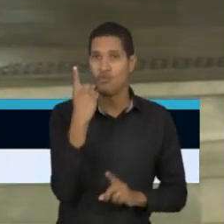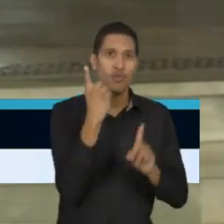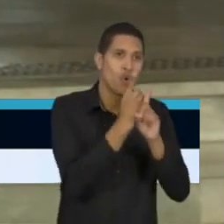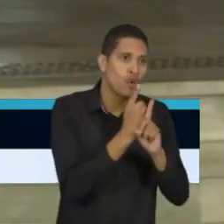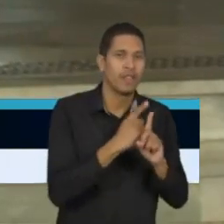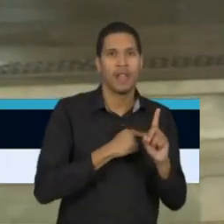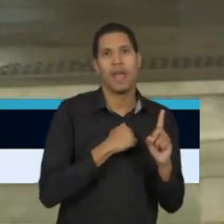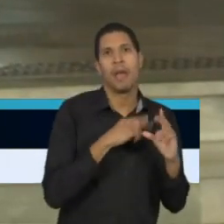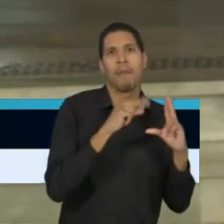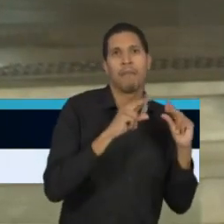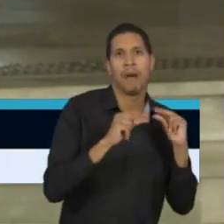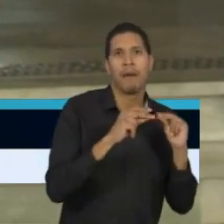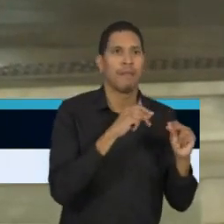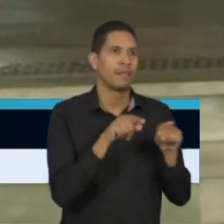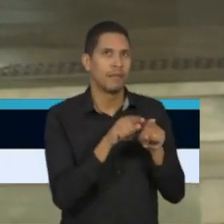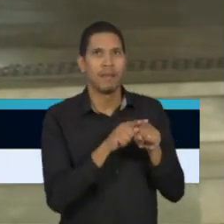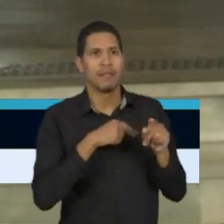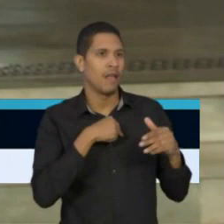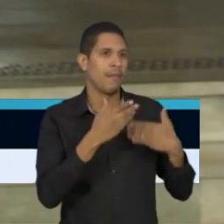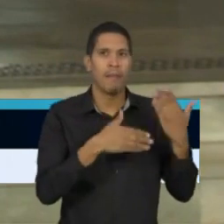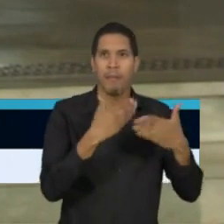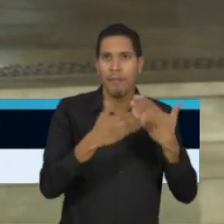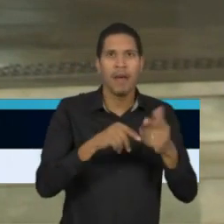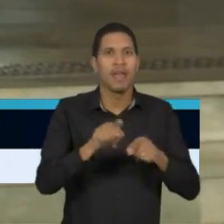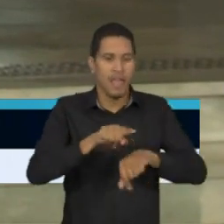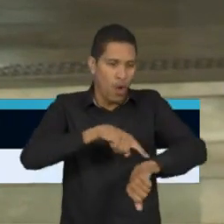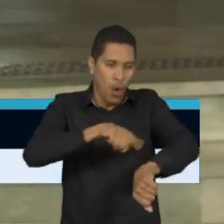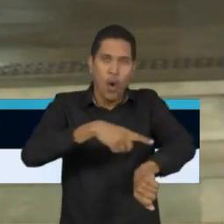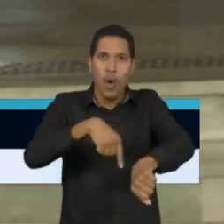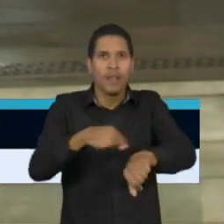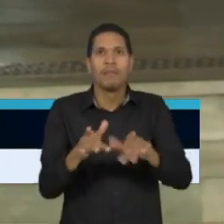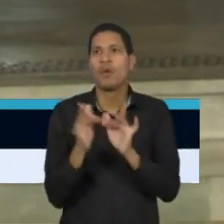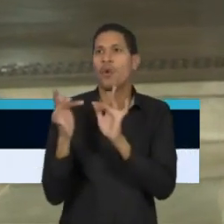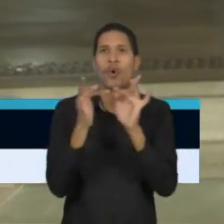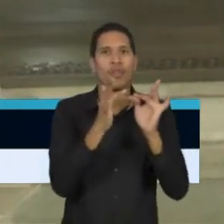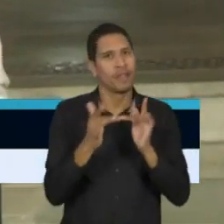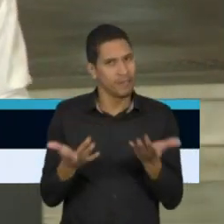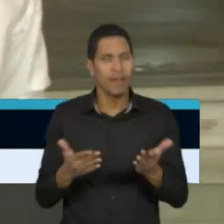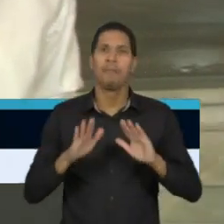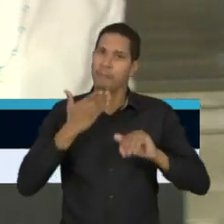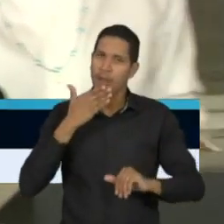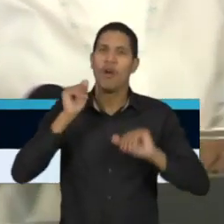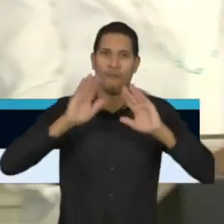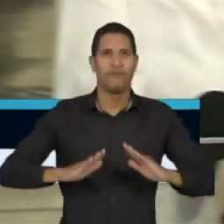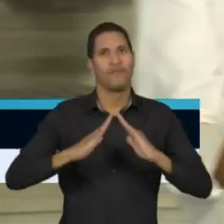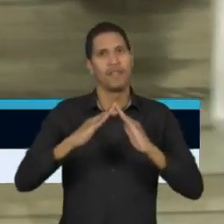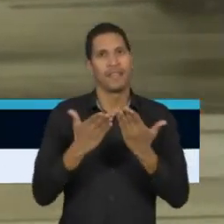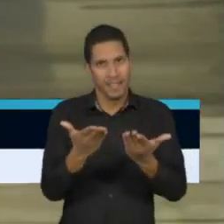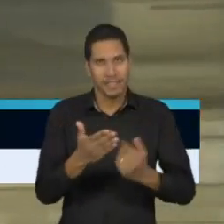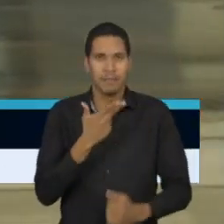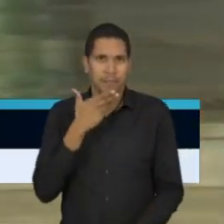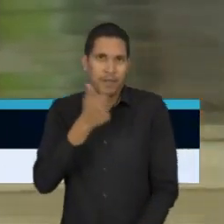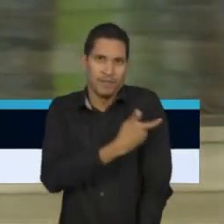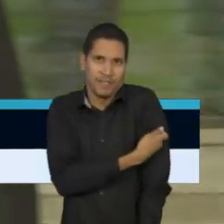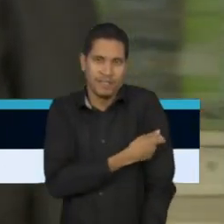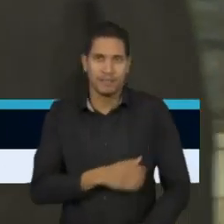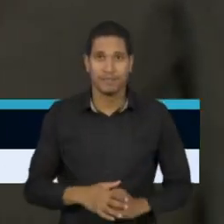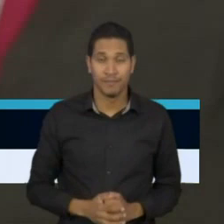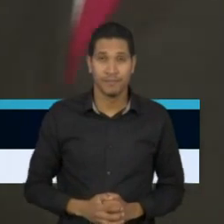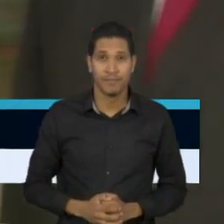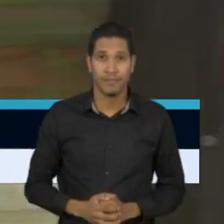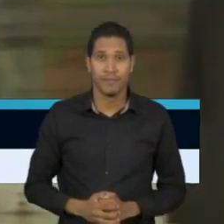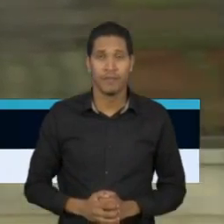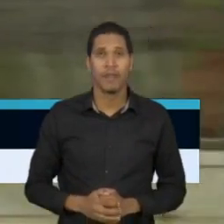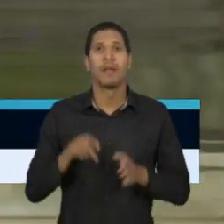conto. Temos que ficar em casa, essa é a nossa melhor vacina. Obrigado, doutora Helena Sato. A próxima